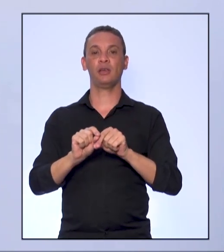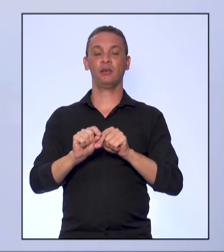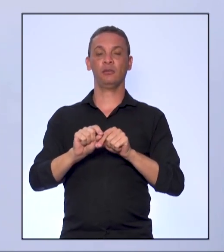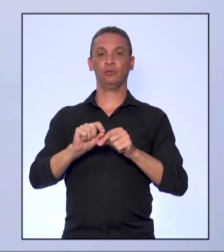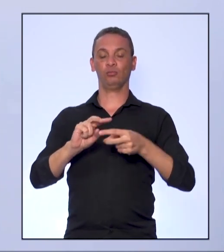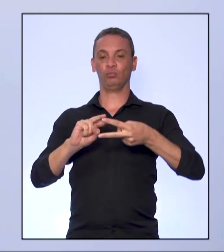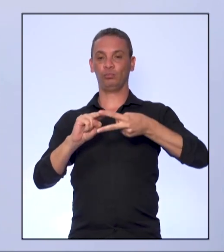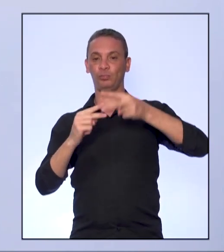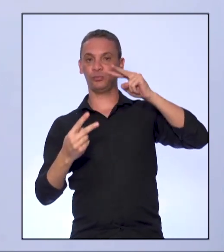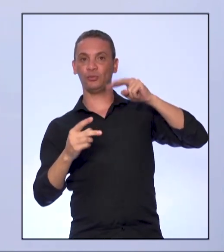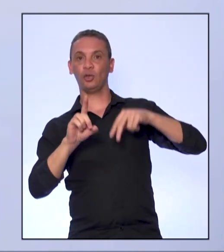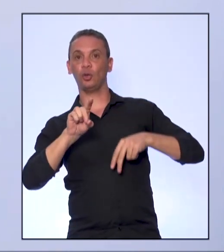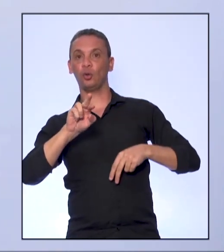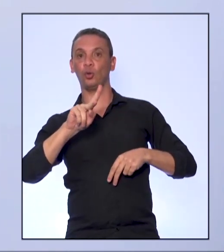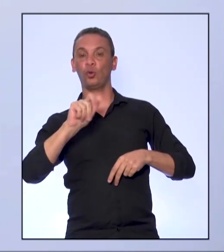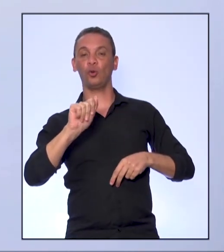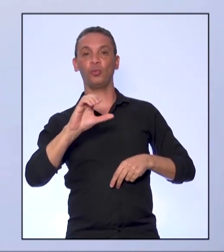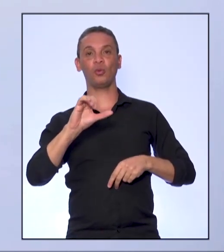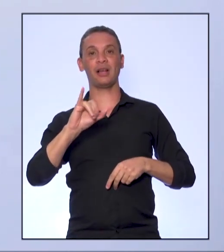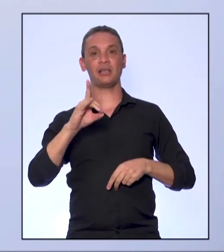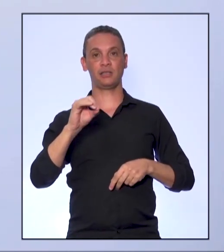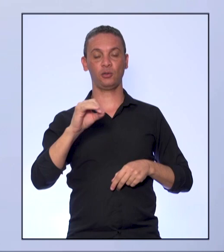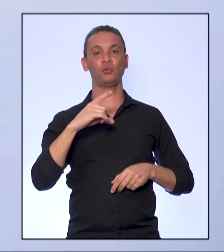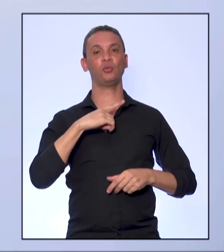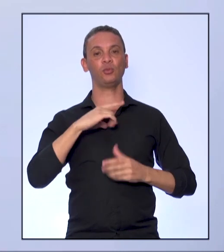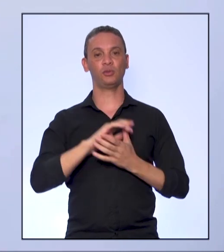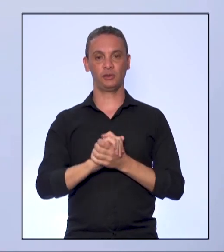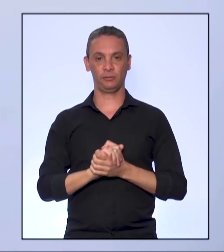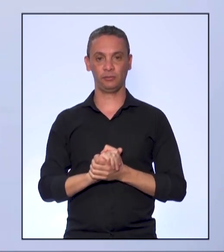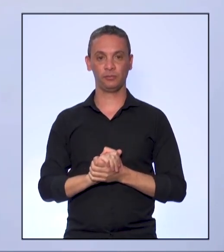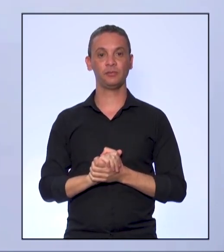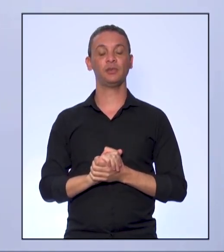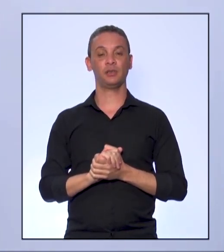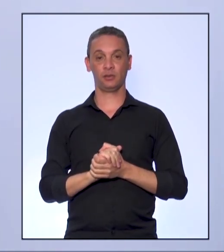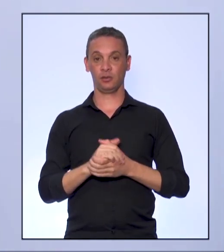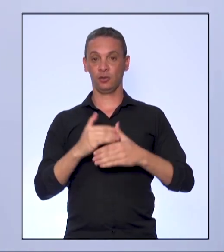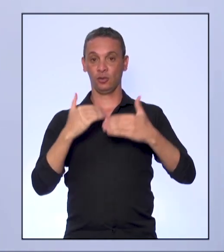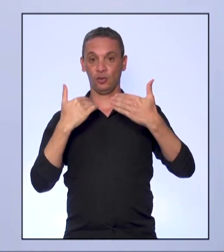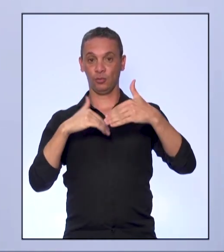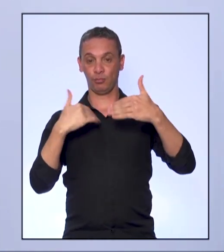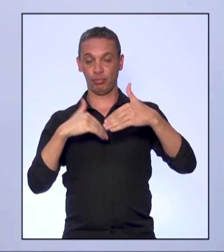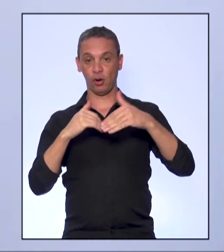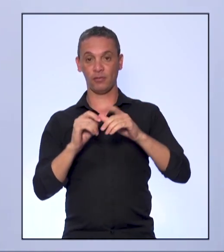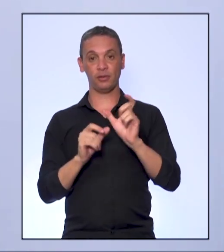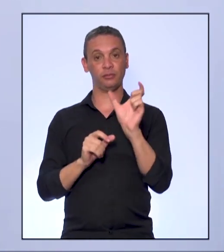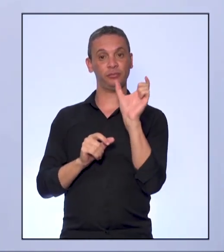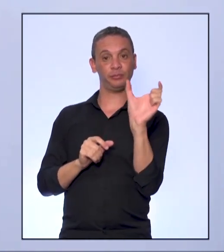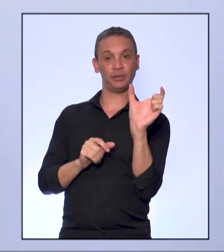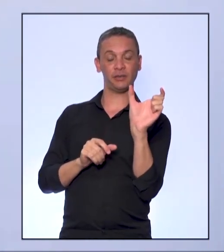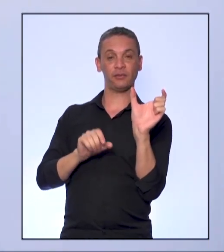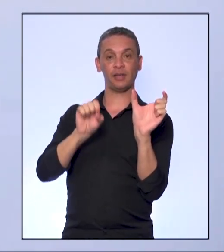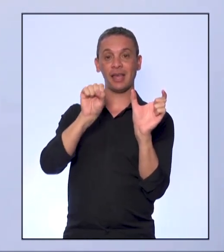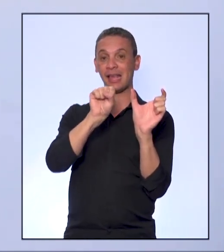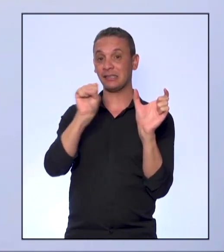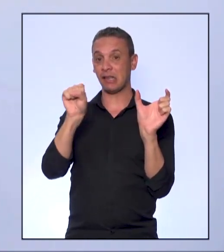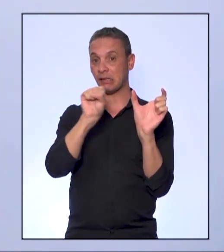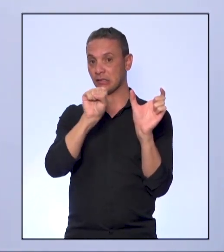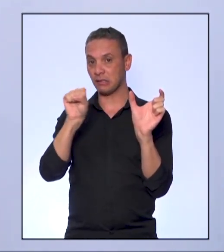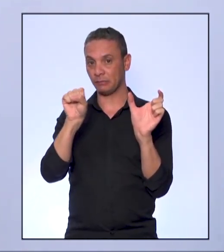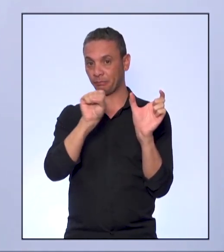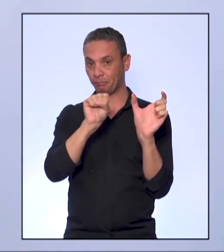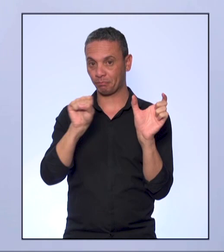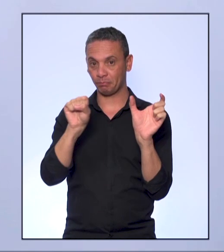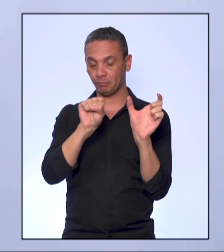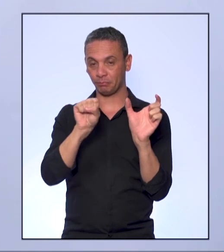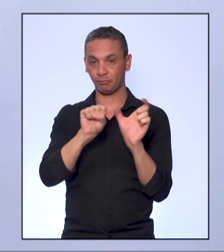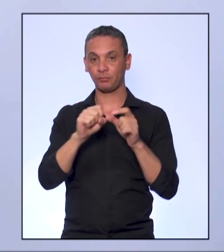dupla. Dupla. Toda vez que você encontrar em prova o termo, deixa eu ver se está aparecendo, tá? SS quer